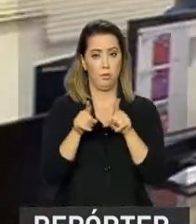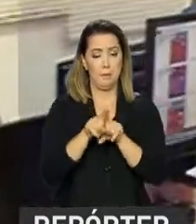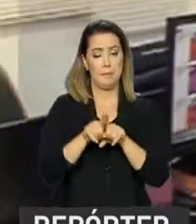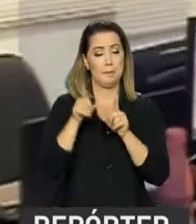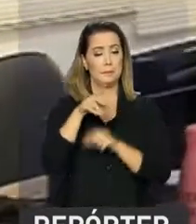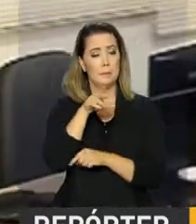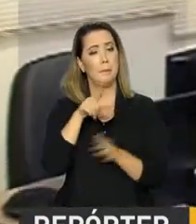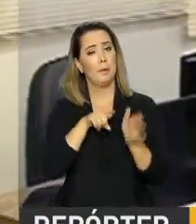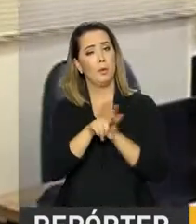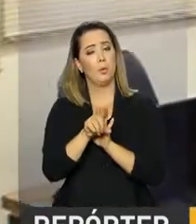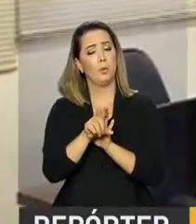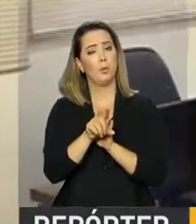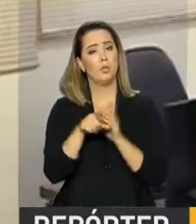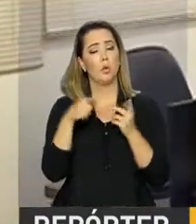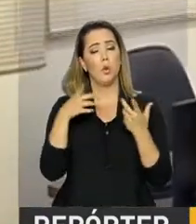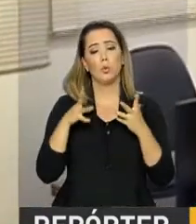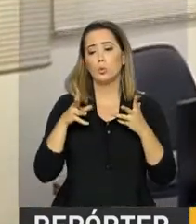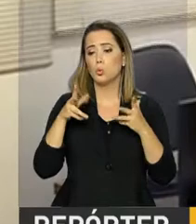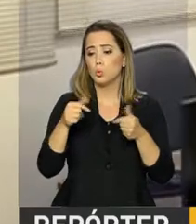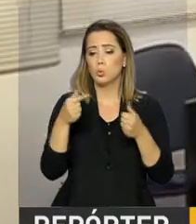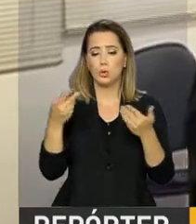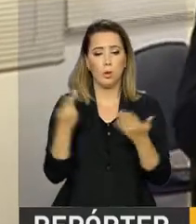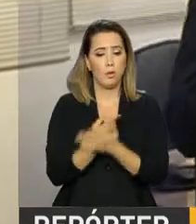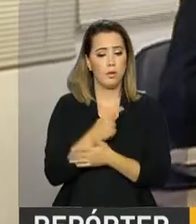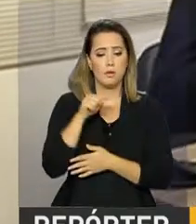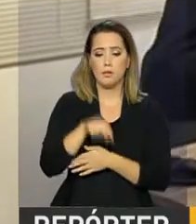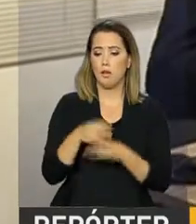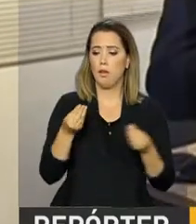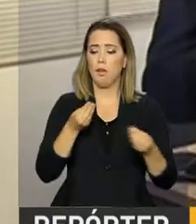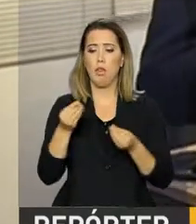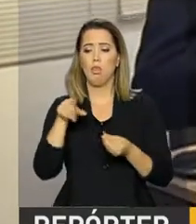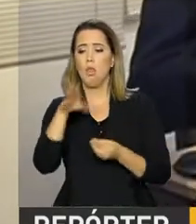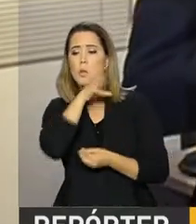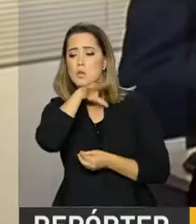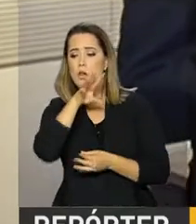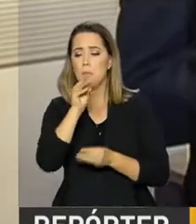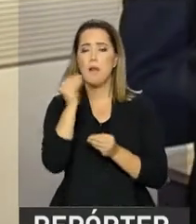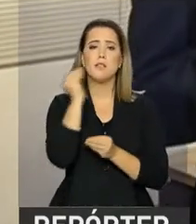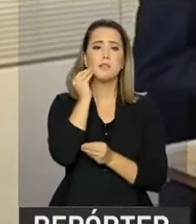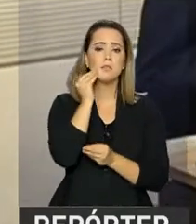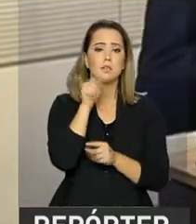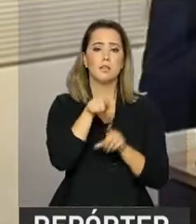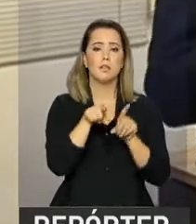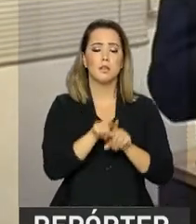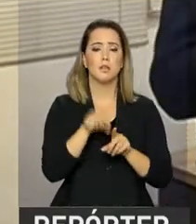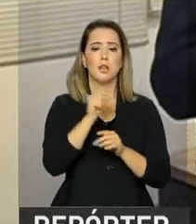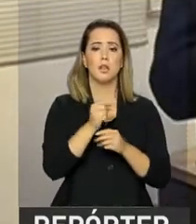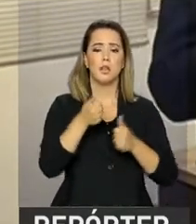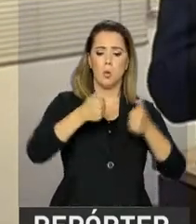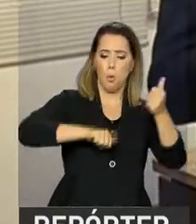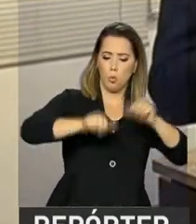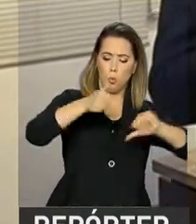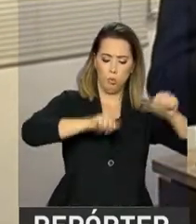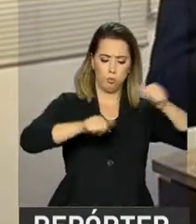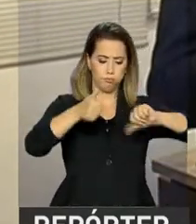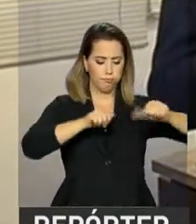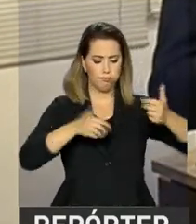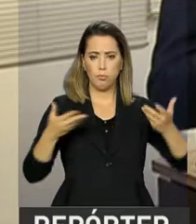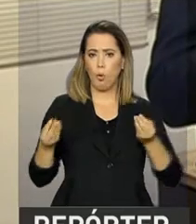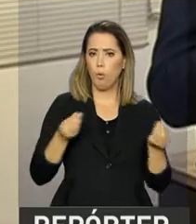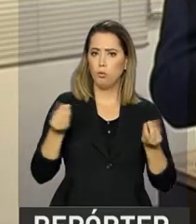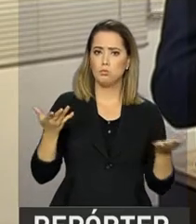onde estão os microscópios os tubos de ensaio os animais usados como cobaias ausência desses materiais e